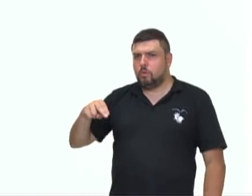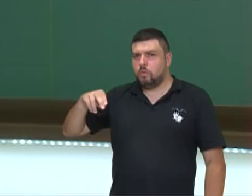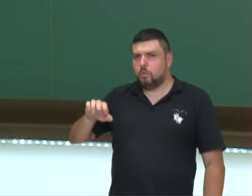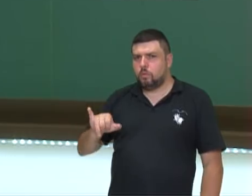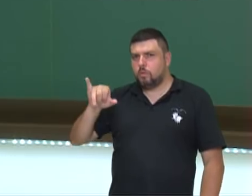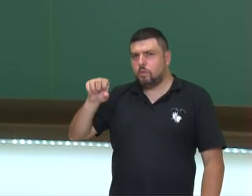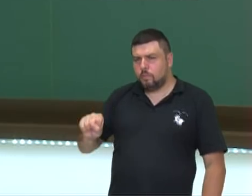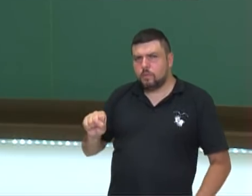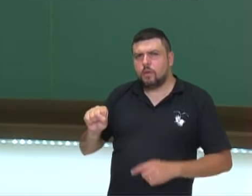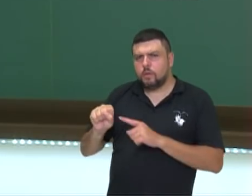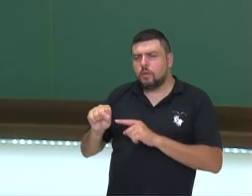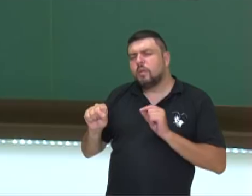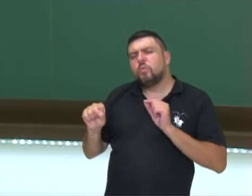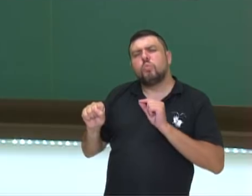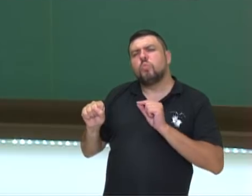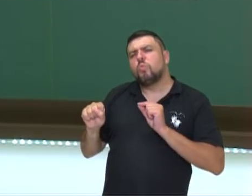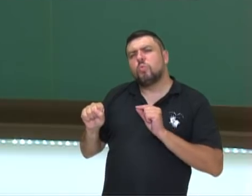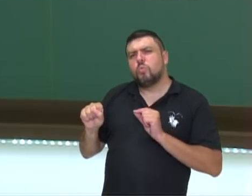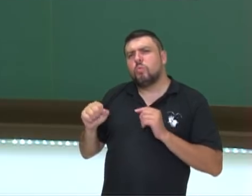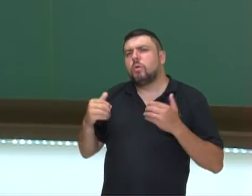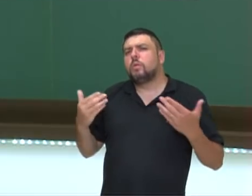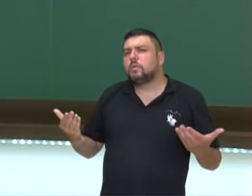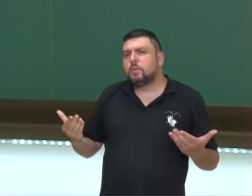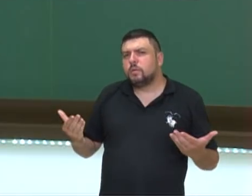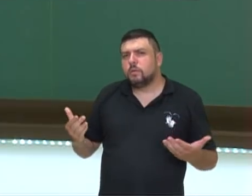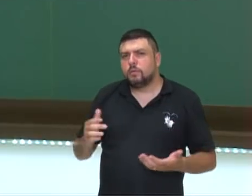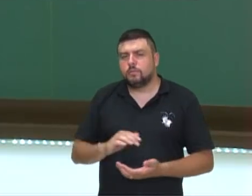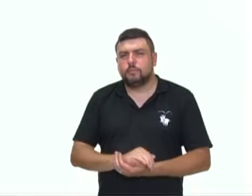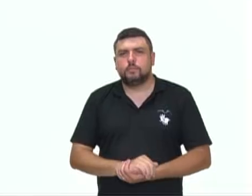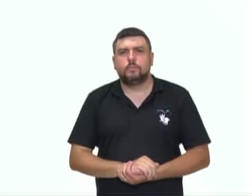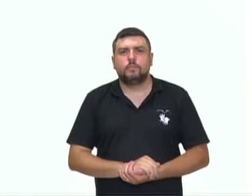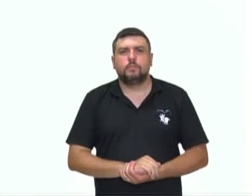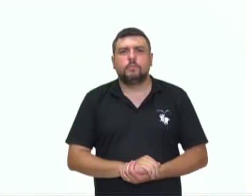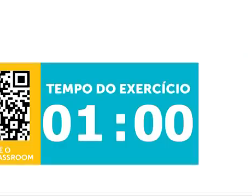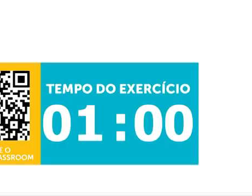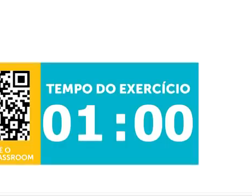nome coronéis, faziam referência a quê?